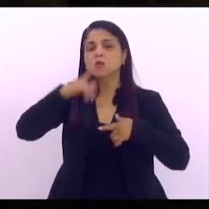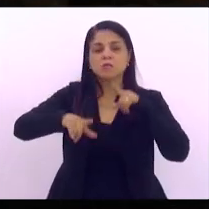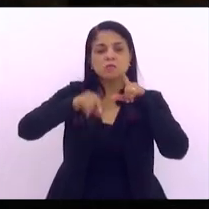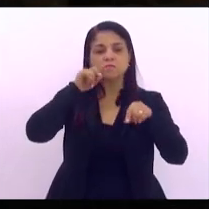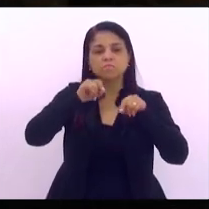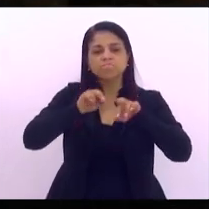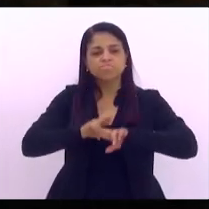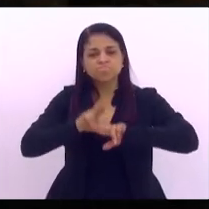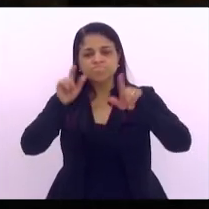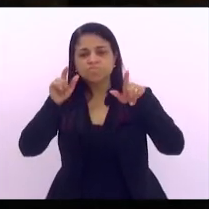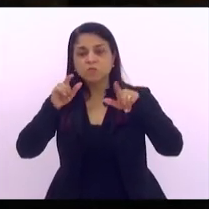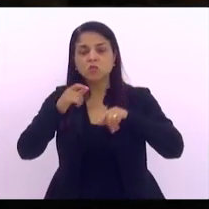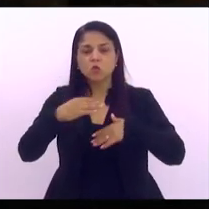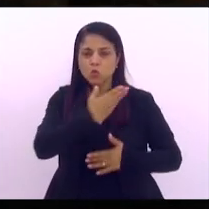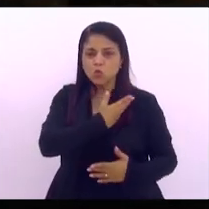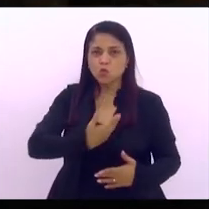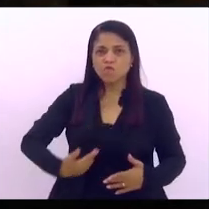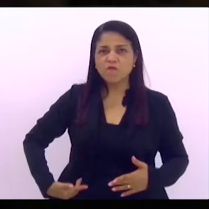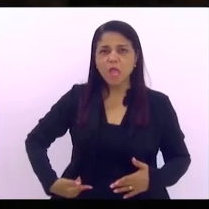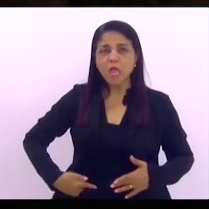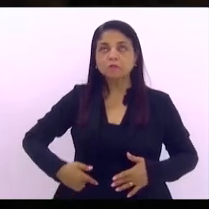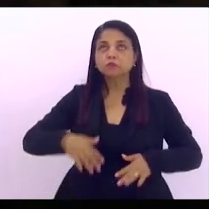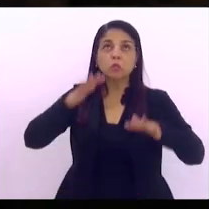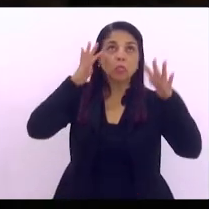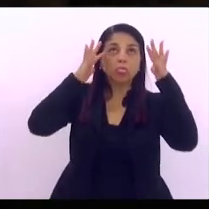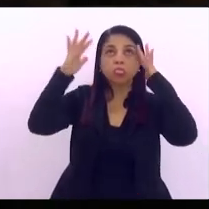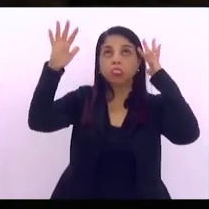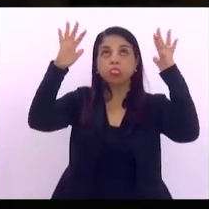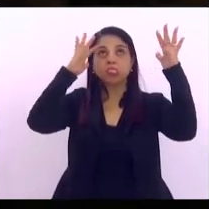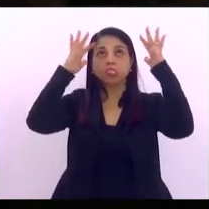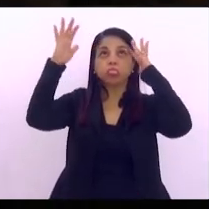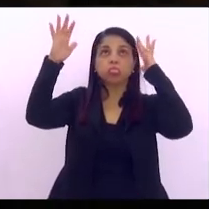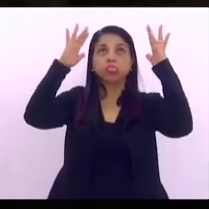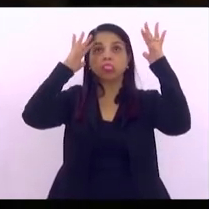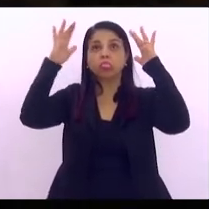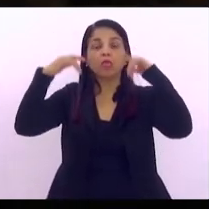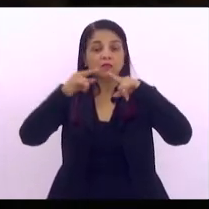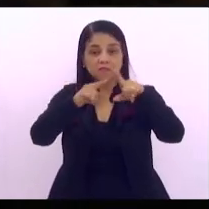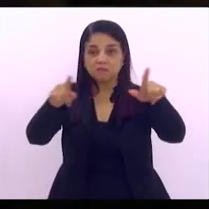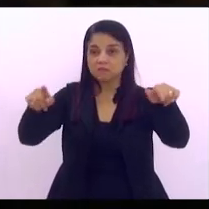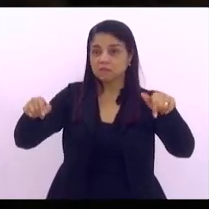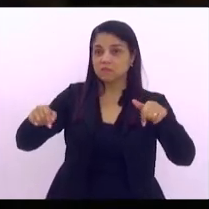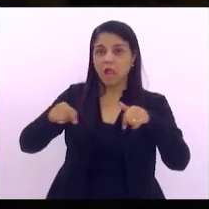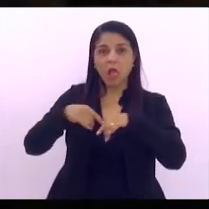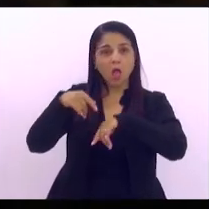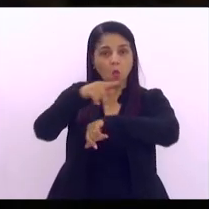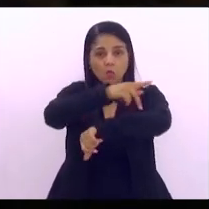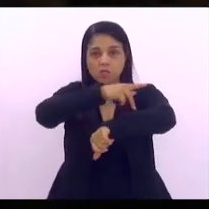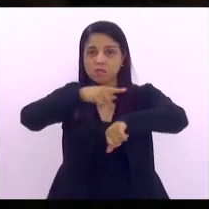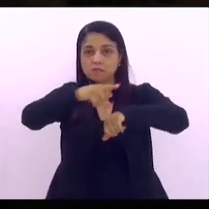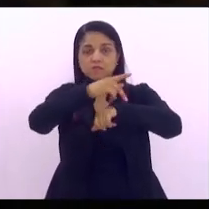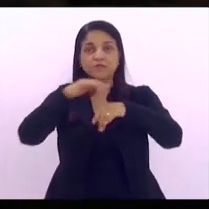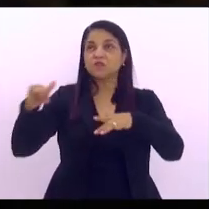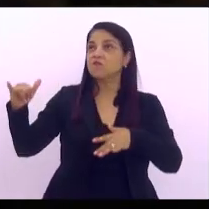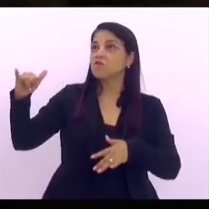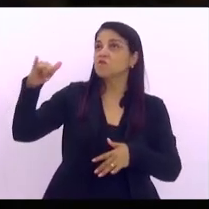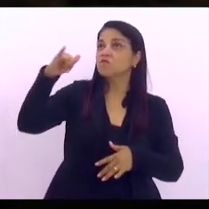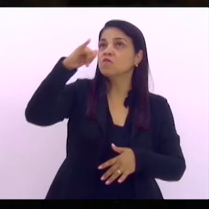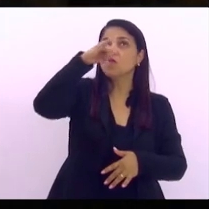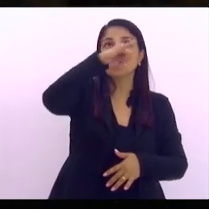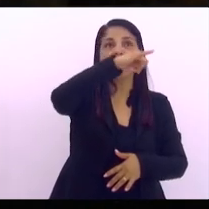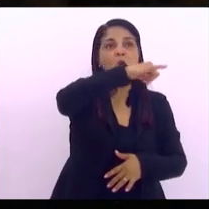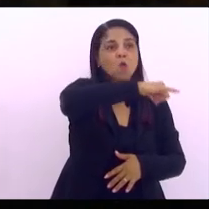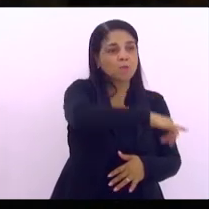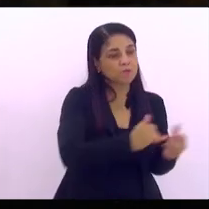é um governo de deslumbrados, com os salões internacionais, com os voos, aviões